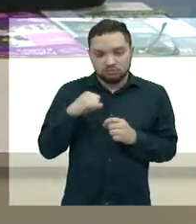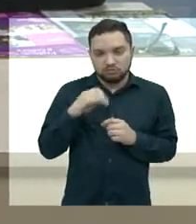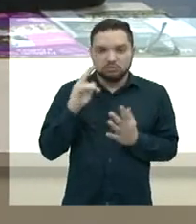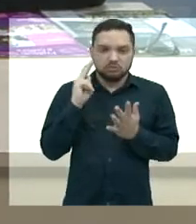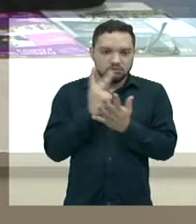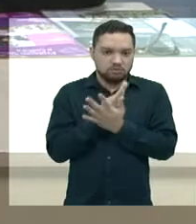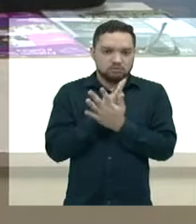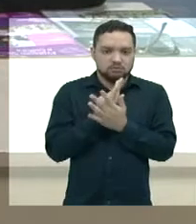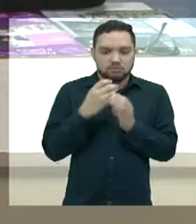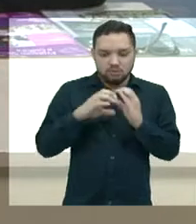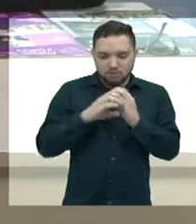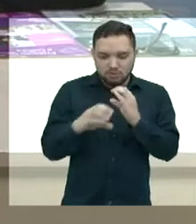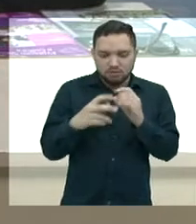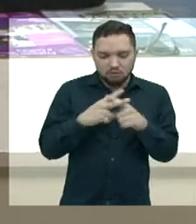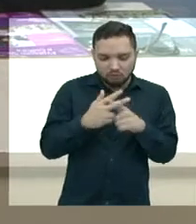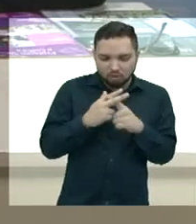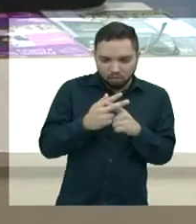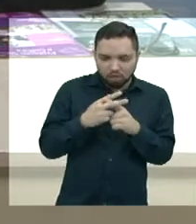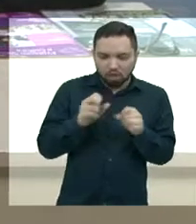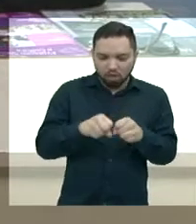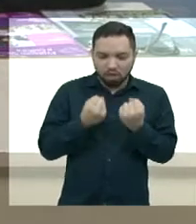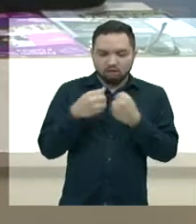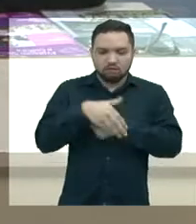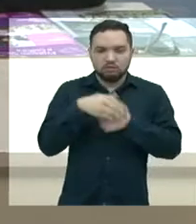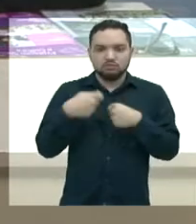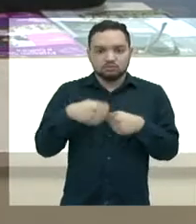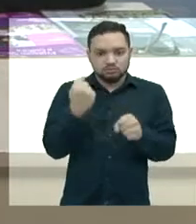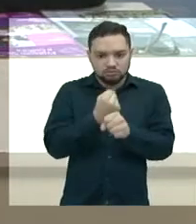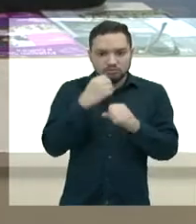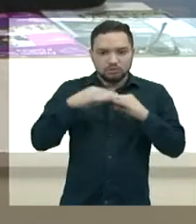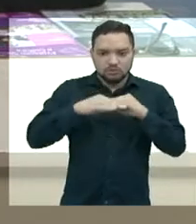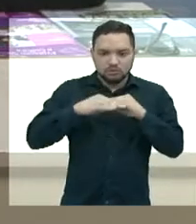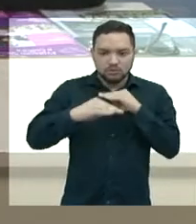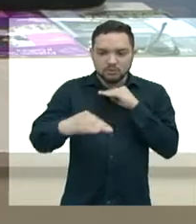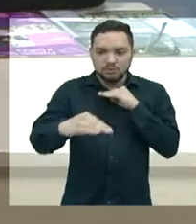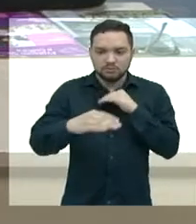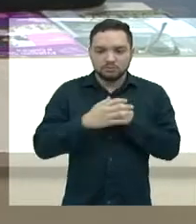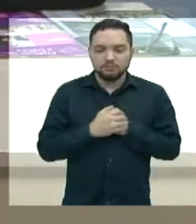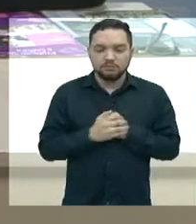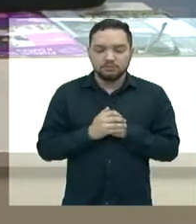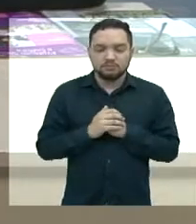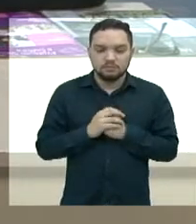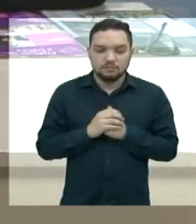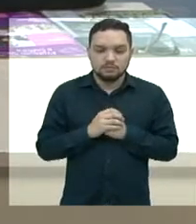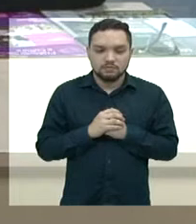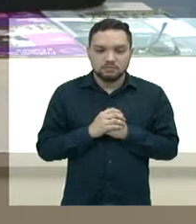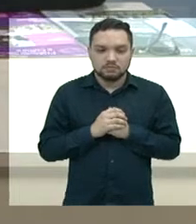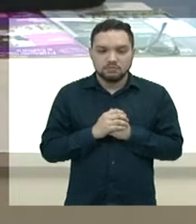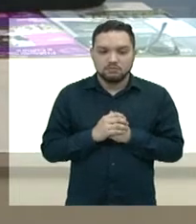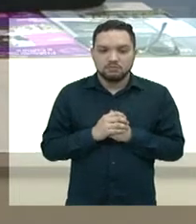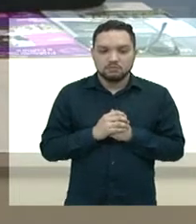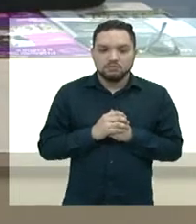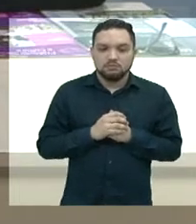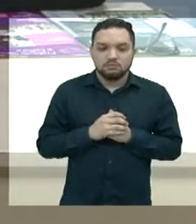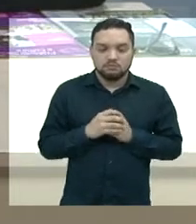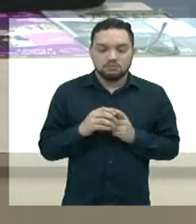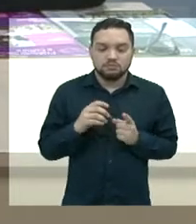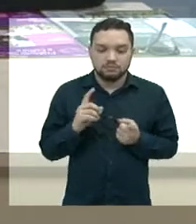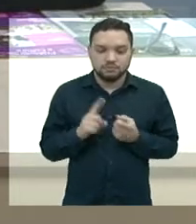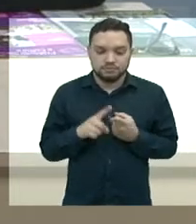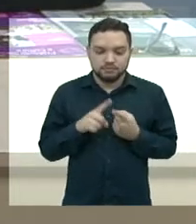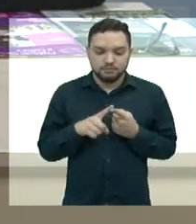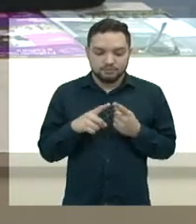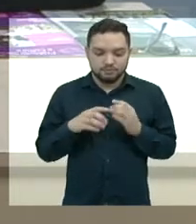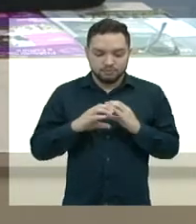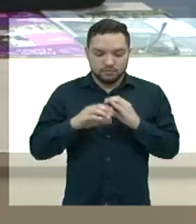conserto de dutos, né, no seu trabalho de distribuição de água e também de